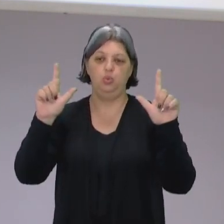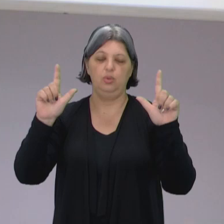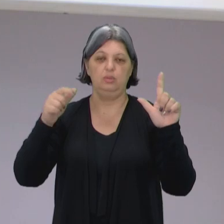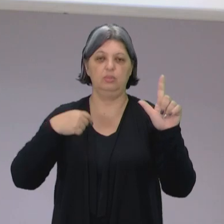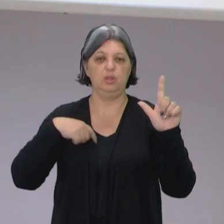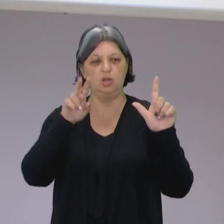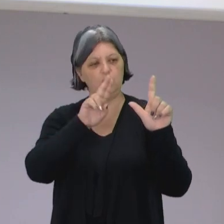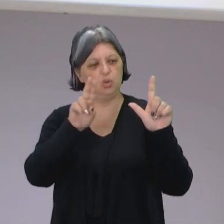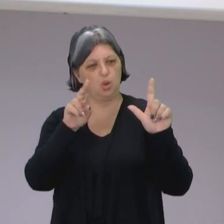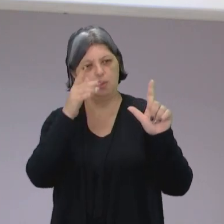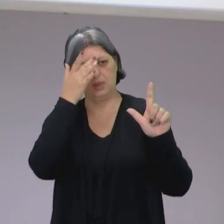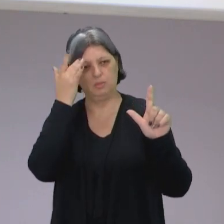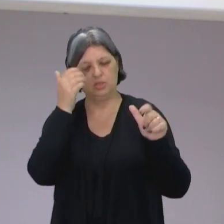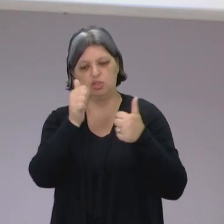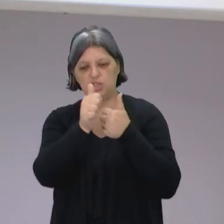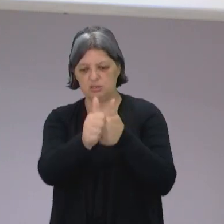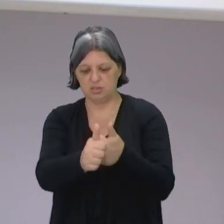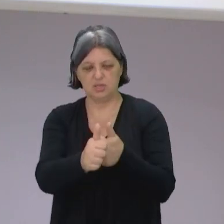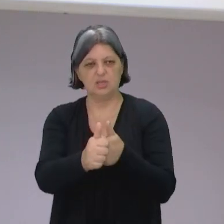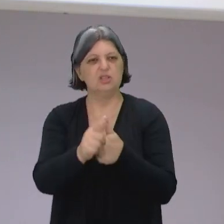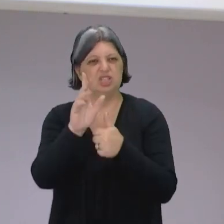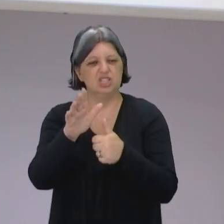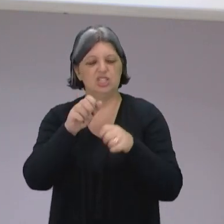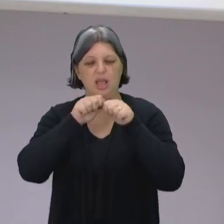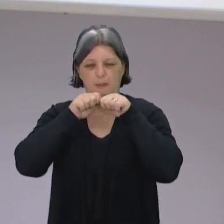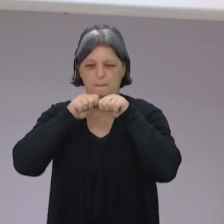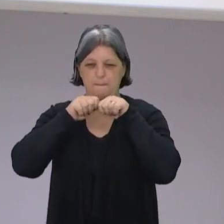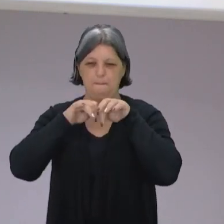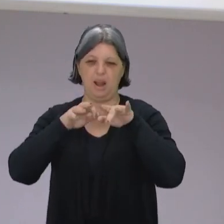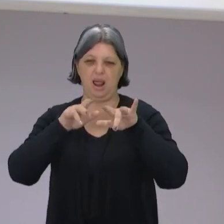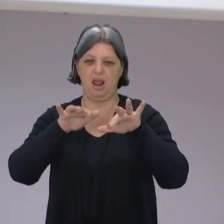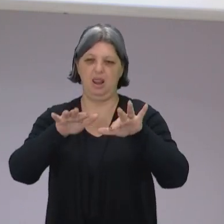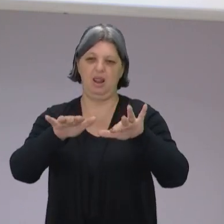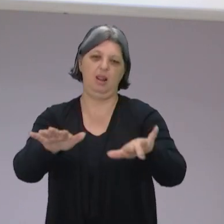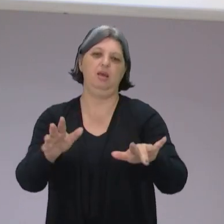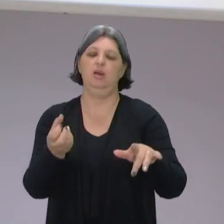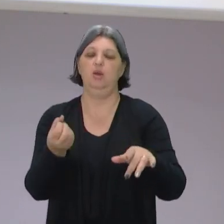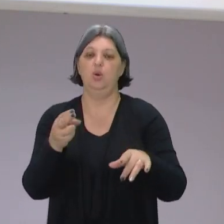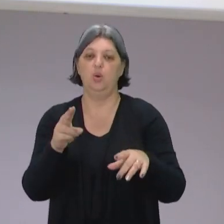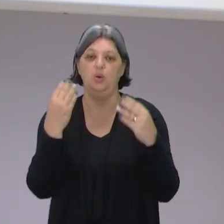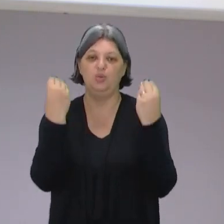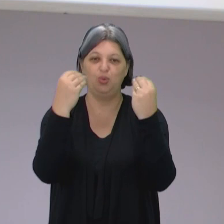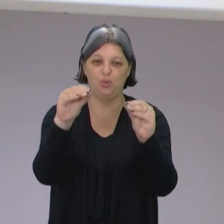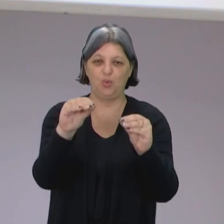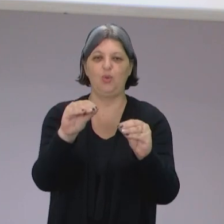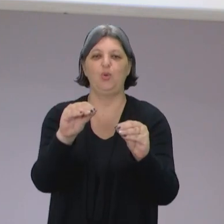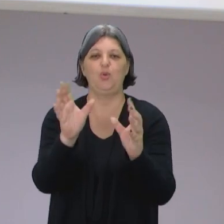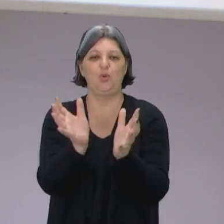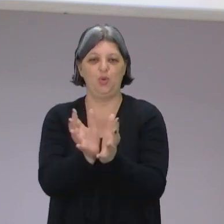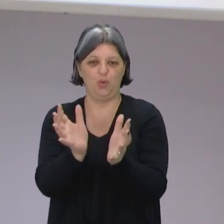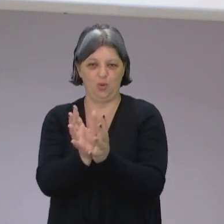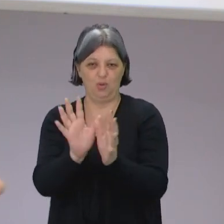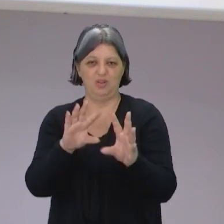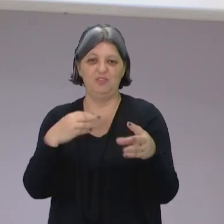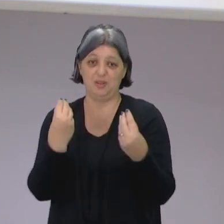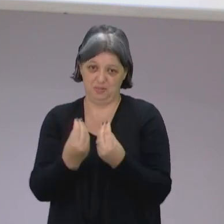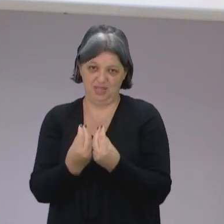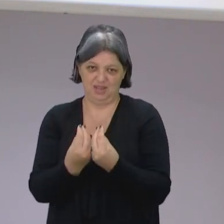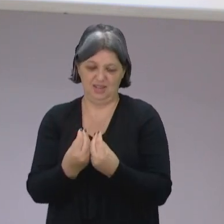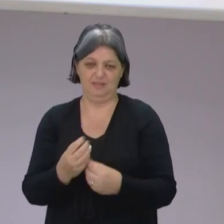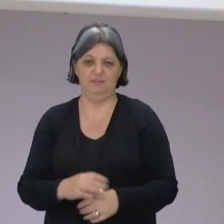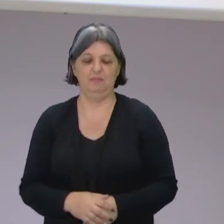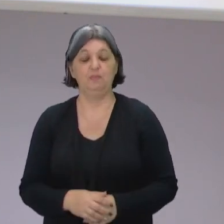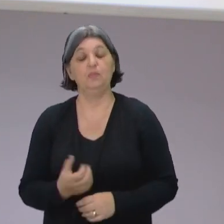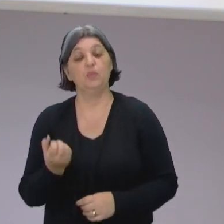de tal pessoa que eu sigo, eu já vou espalhando, ou eu já vou comentando, ou eu já vou colocando no grupo da família, e sabe, já vai criando, que nem ela falou,